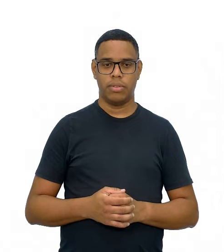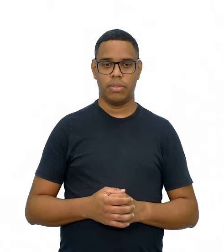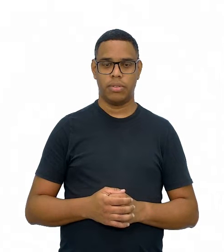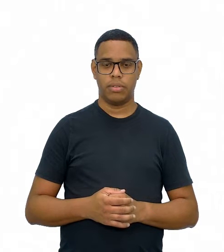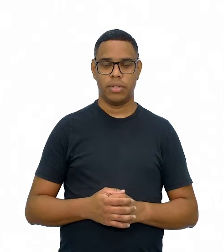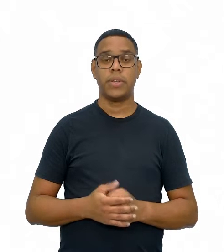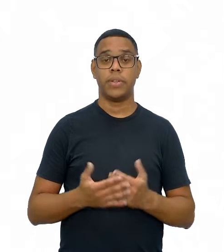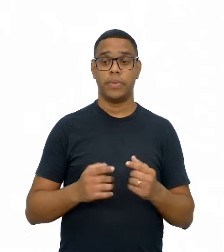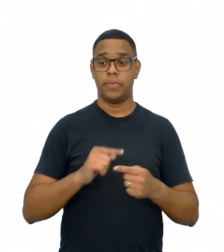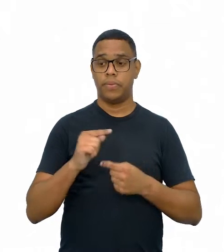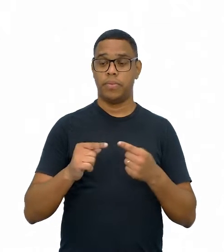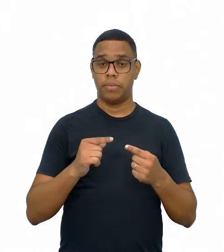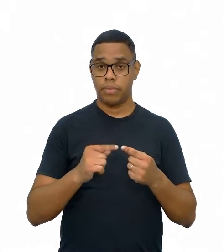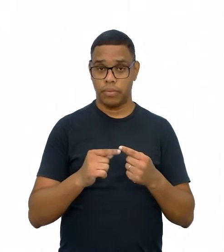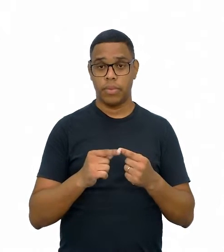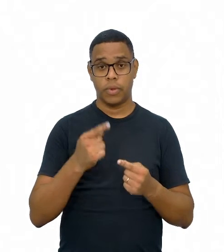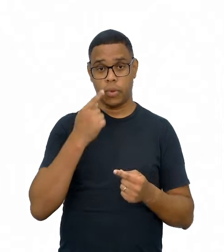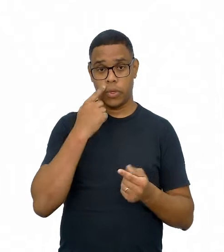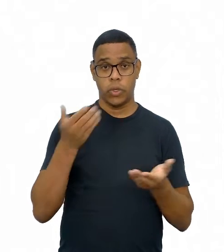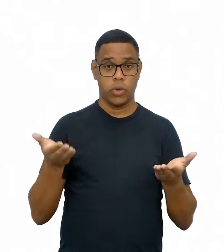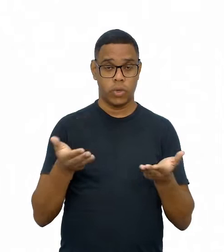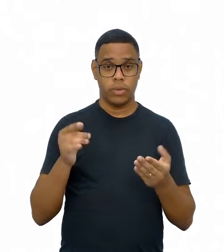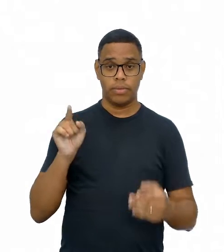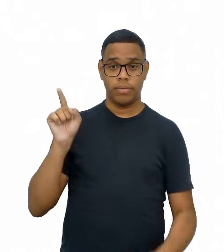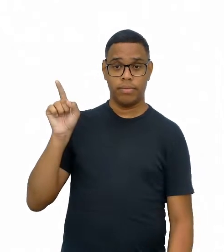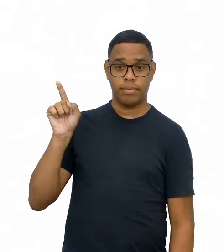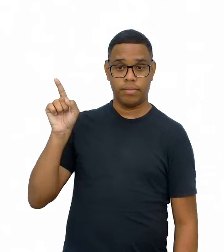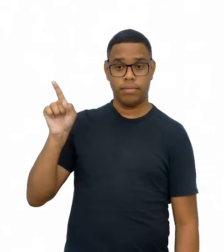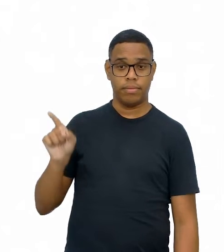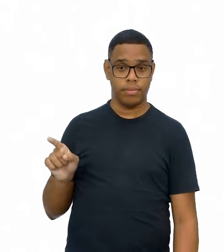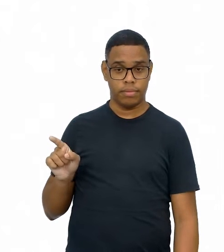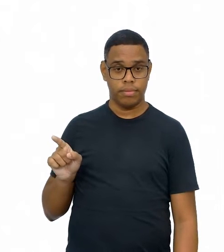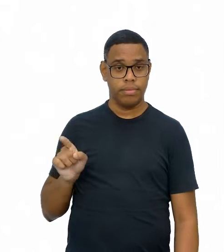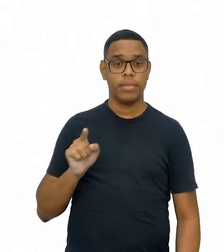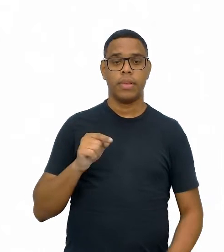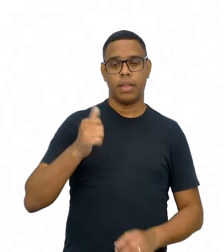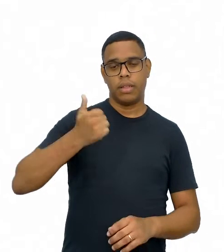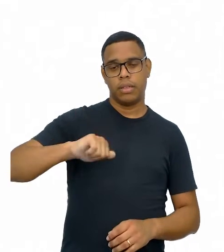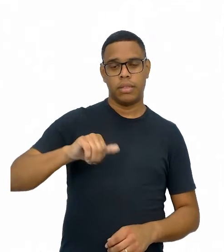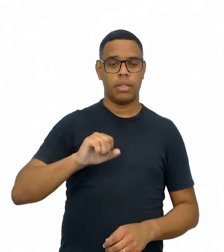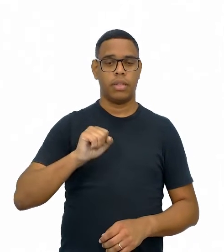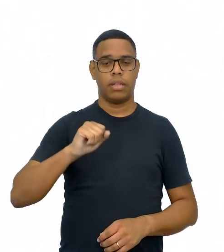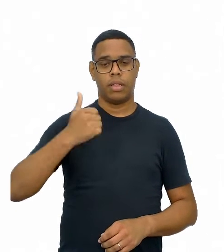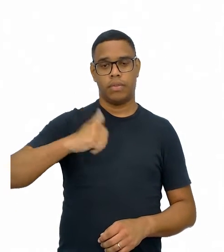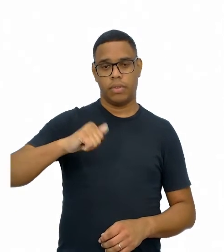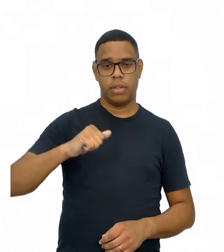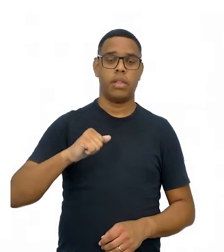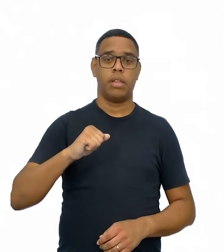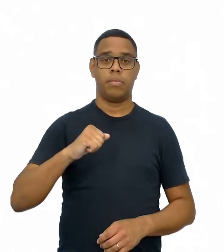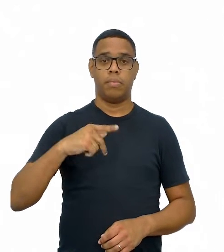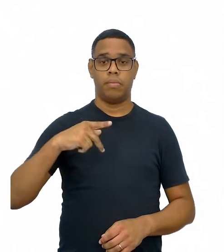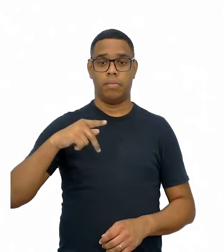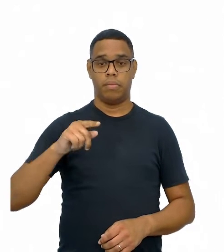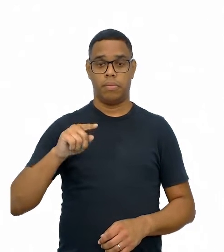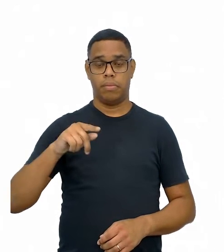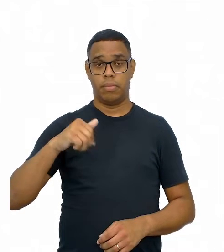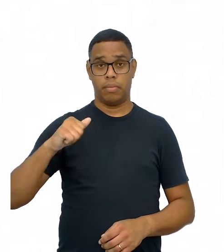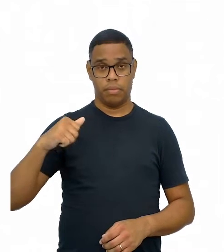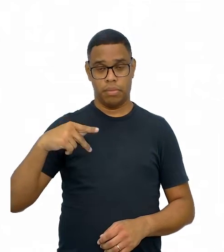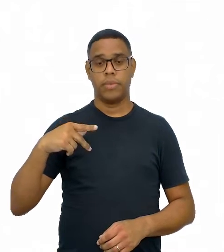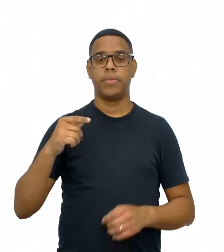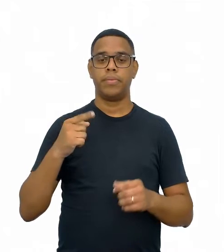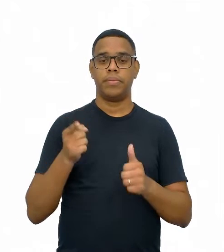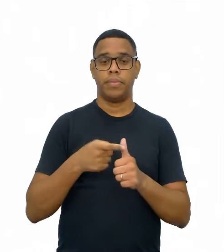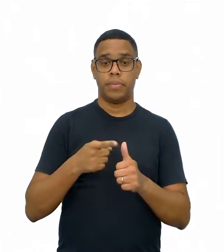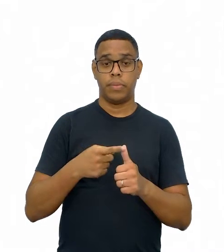Bom, os nossos objetivos de hoje. Nós vamos analisar os dados da avaliação de aprendizagem em processo